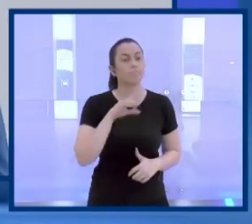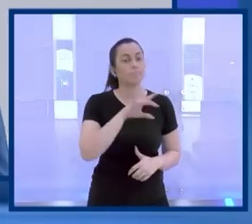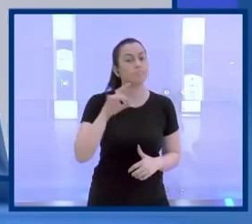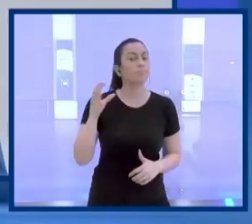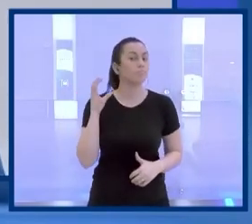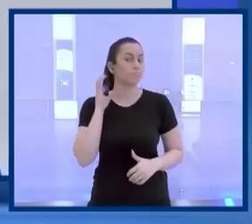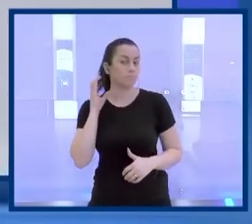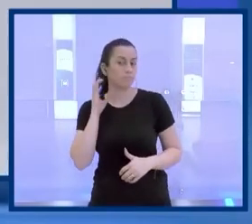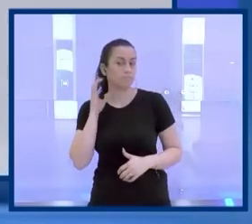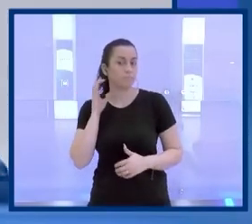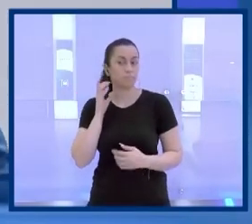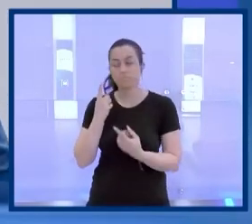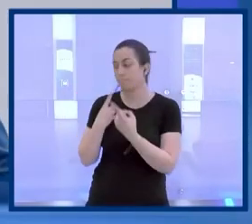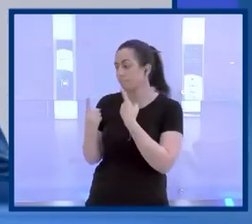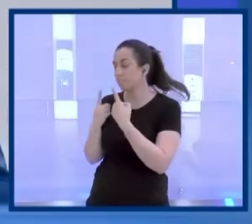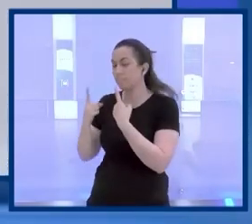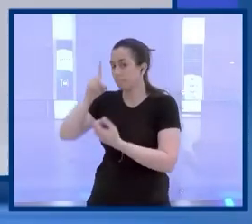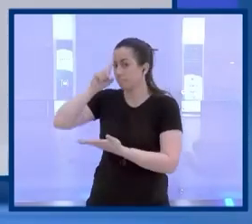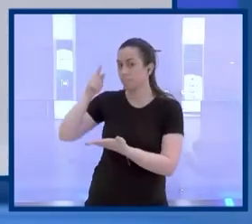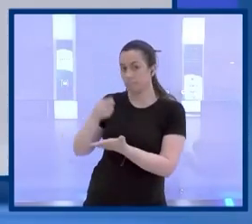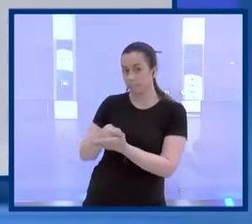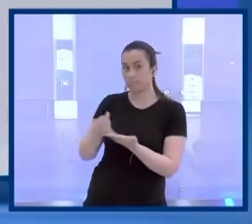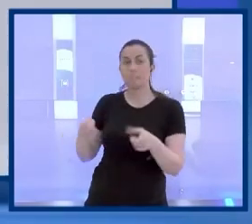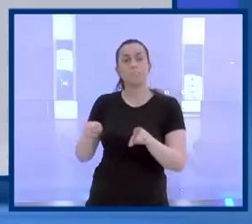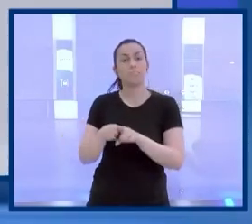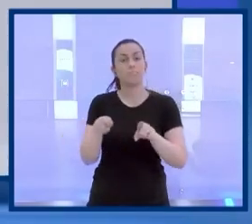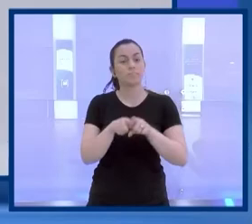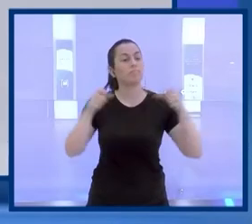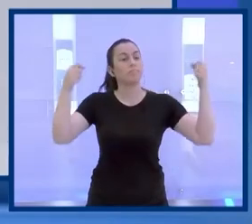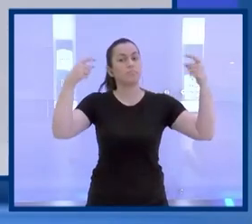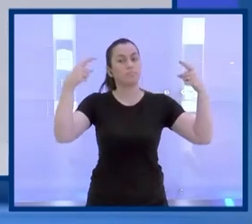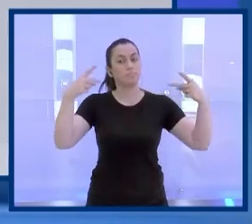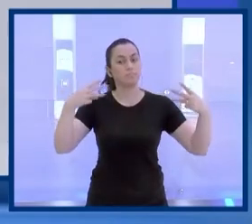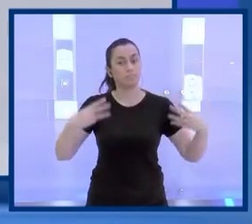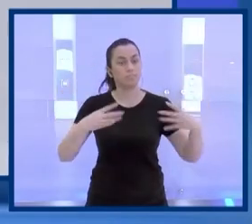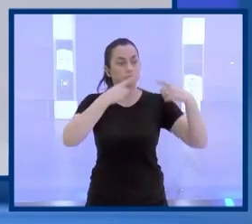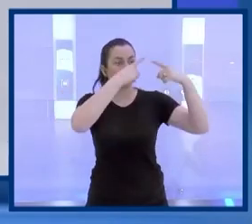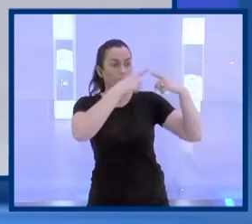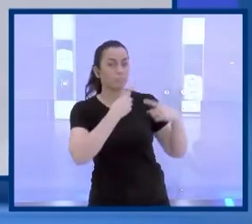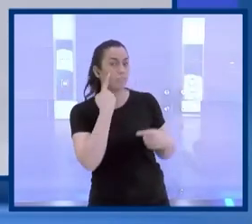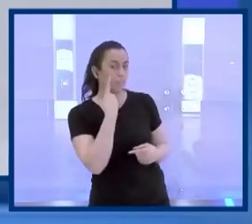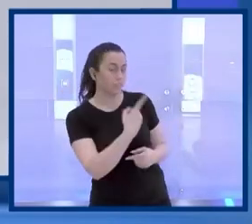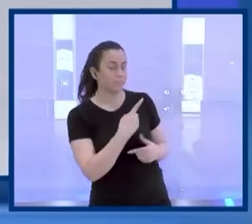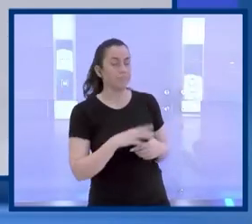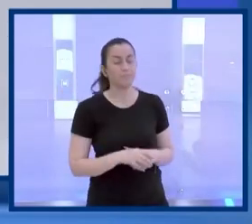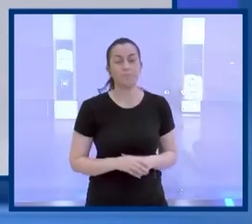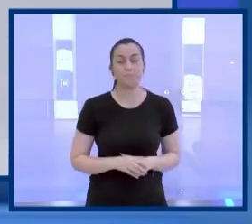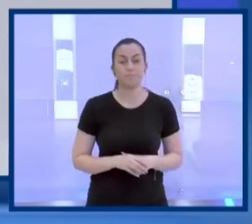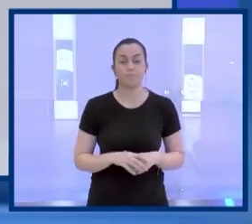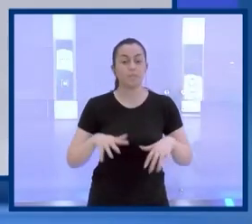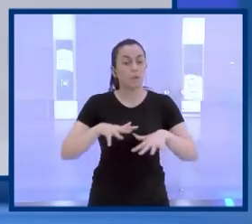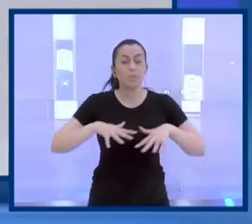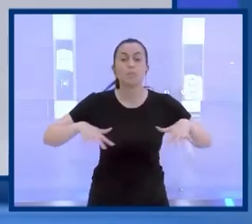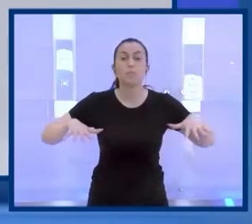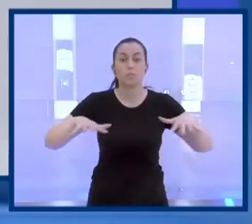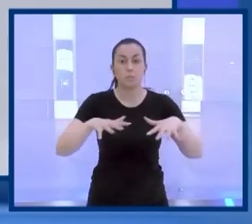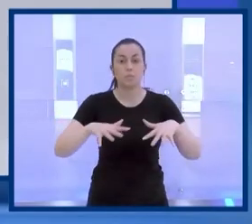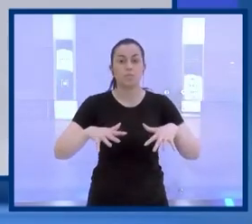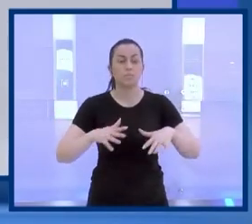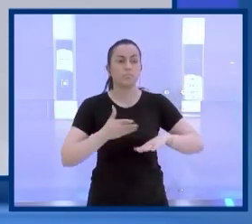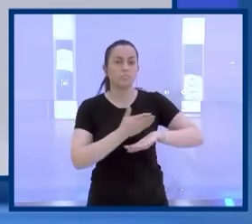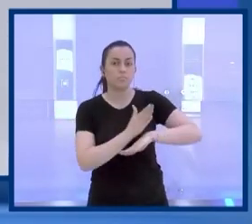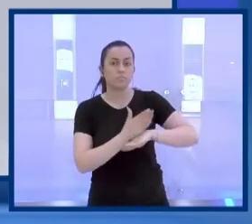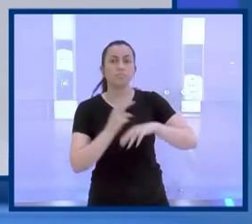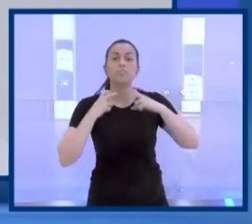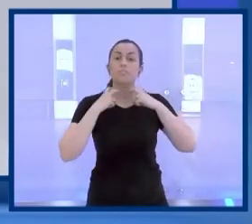aptas ao viva voz e a classificação das proponentes aptas ao viva voz. Todas as proponentes classificadas para o viva voz